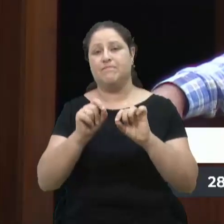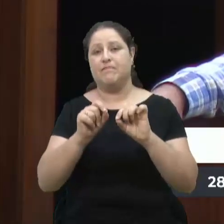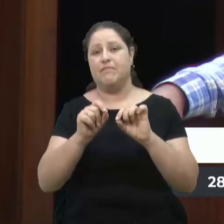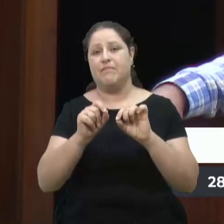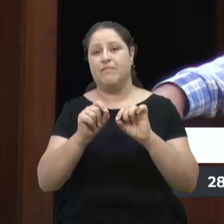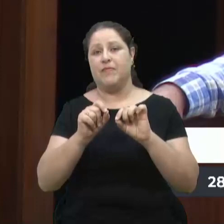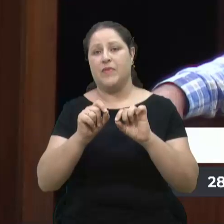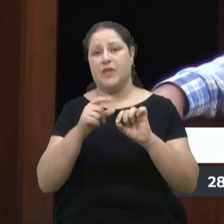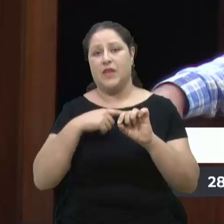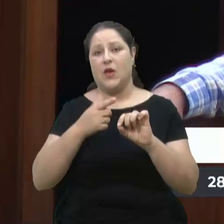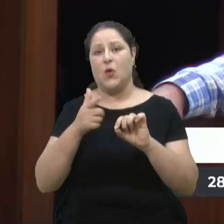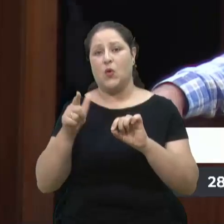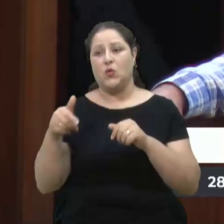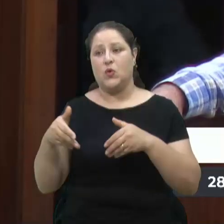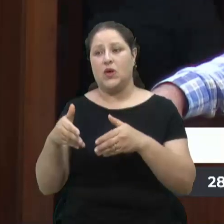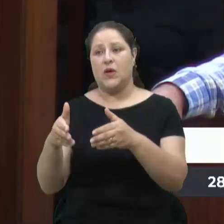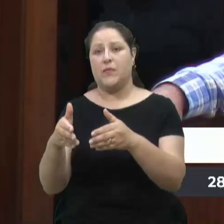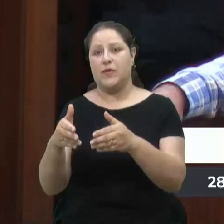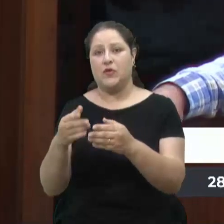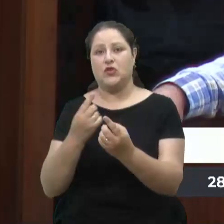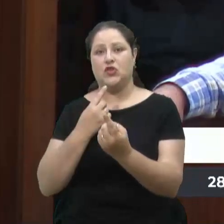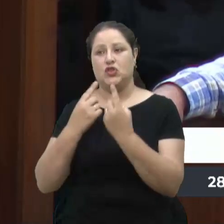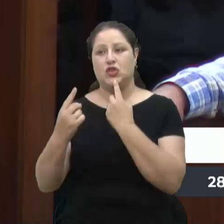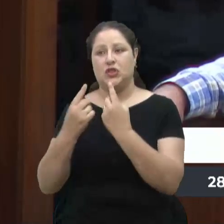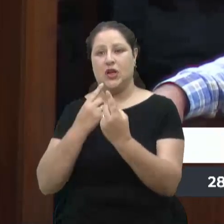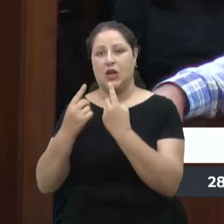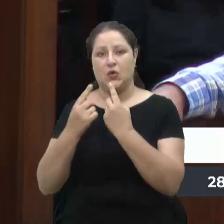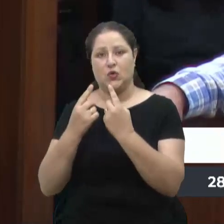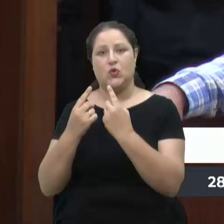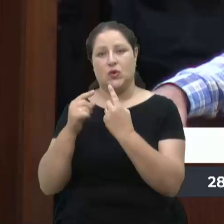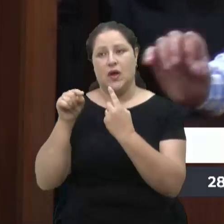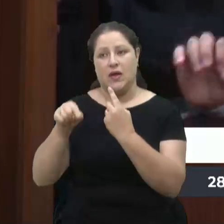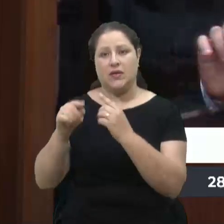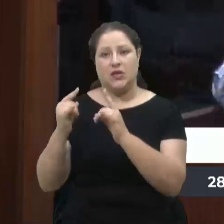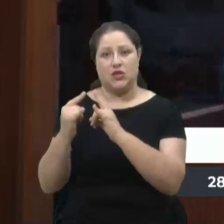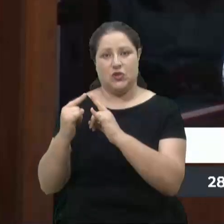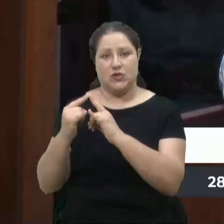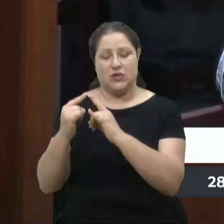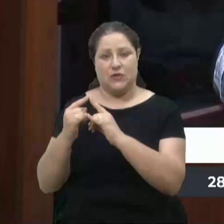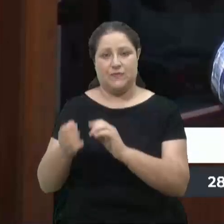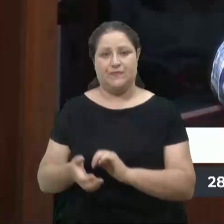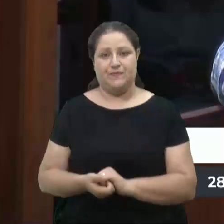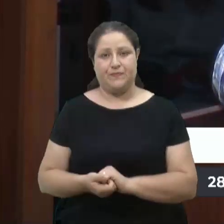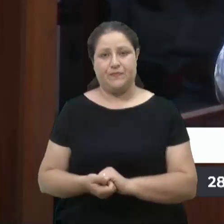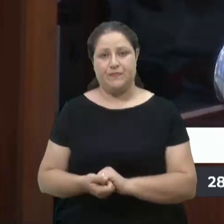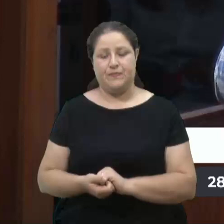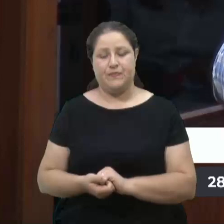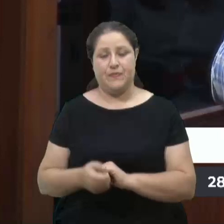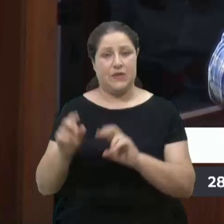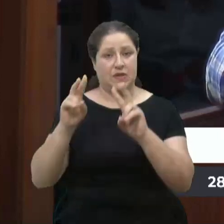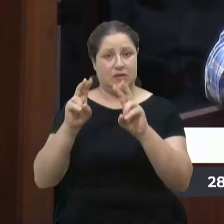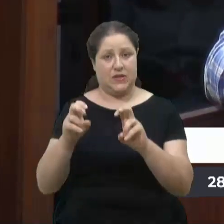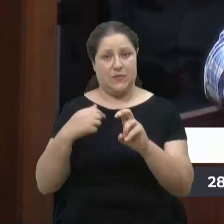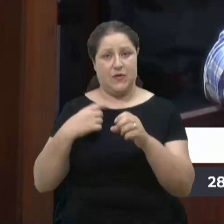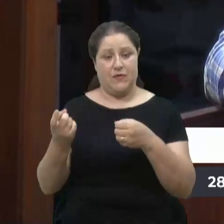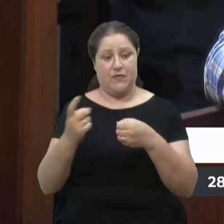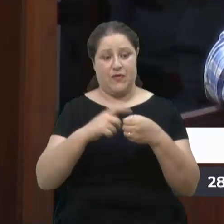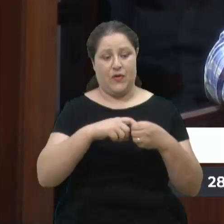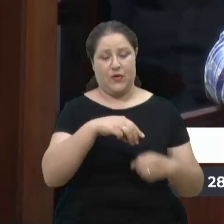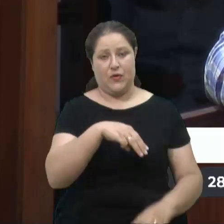de diálogo, né, com essas entidades. Eu volto ao tema para falar da